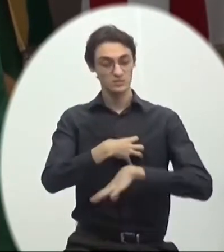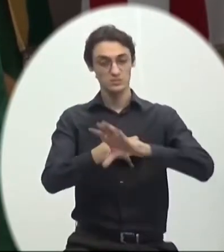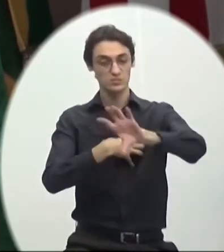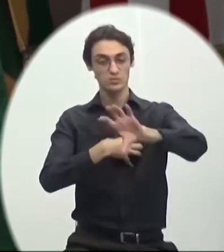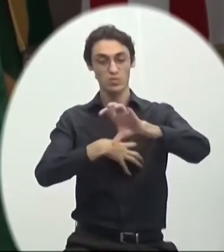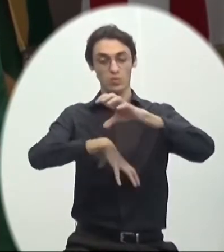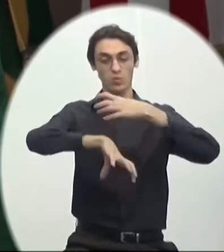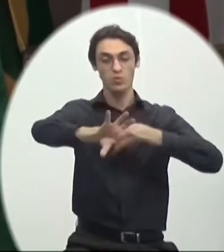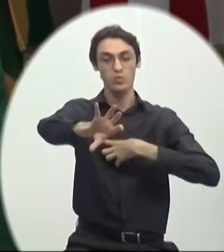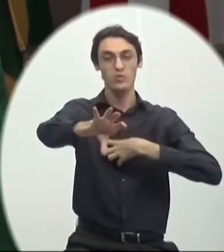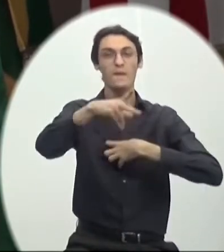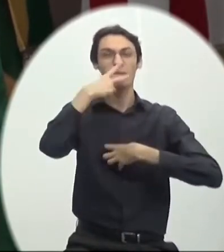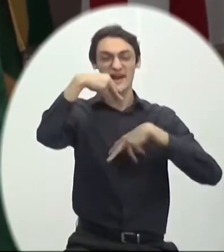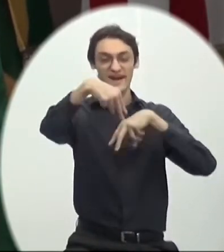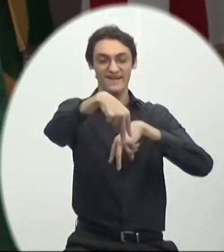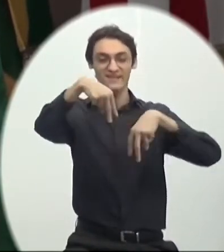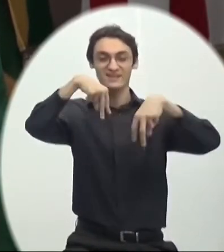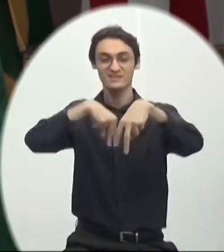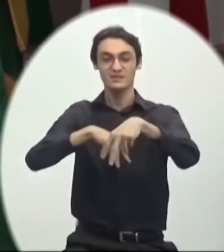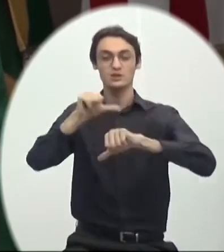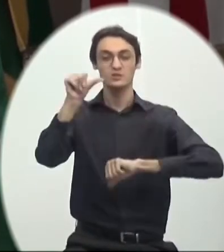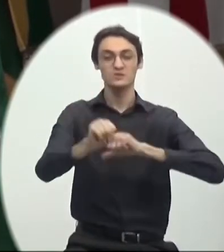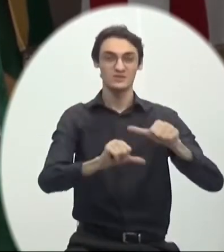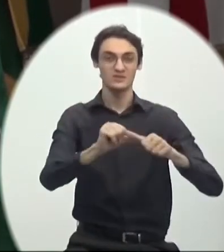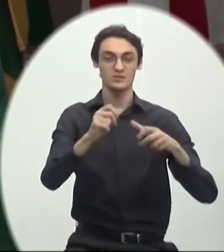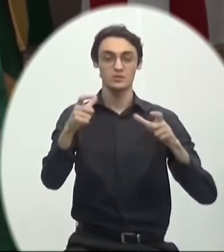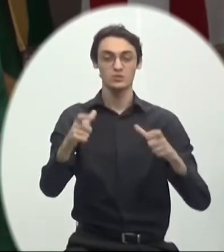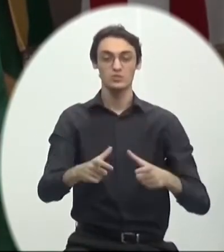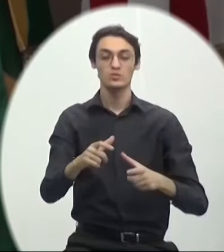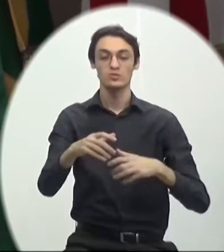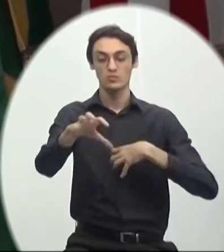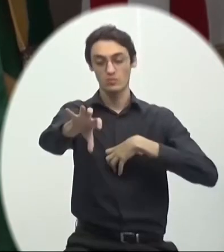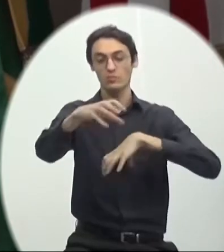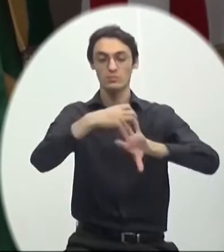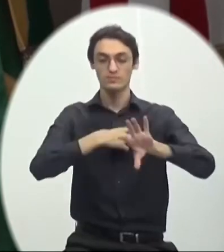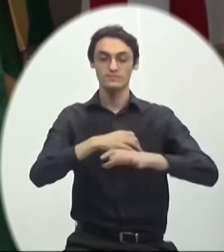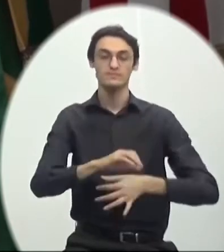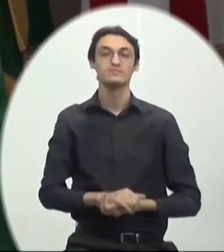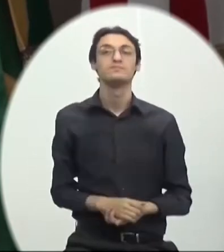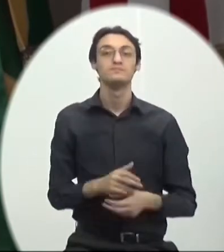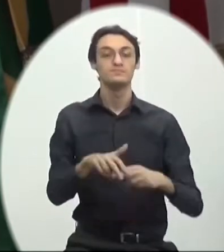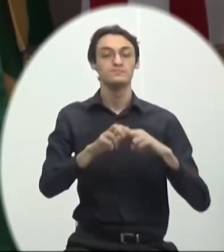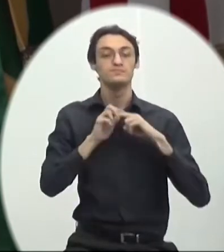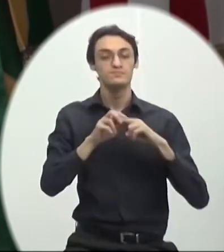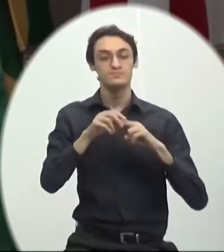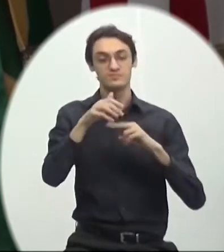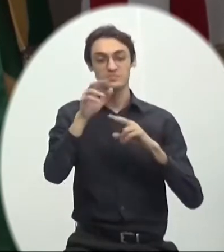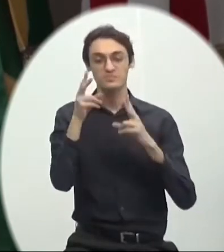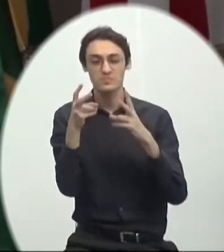pessoa que está sofrendo. Então, queria colocar de antemão minha solidariedade ao